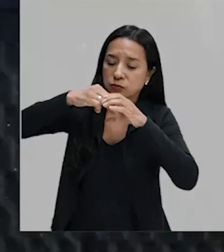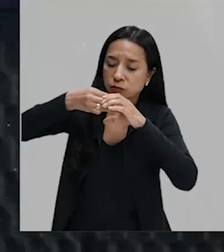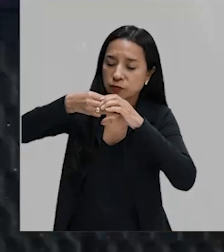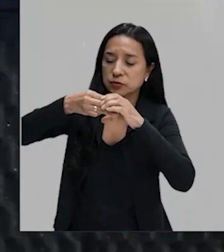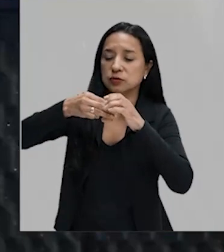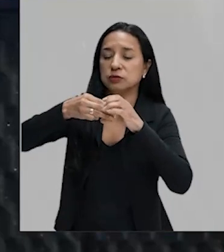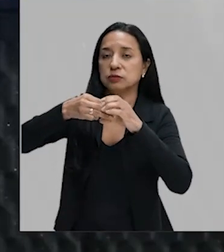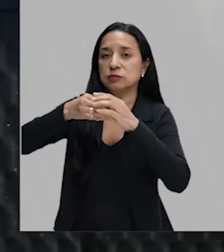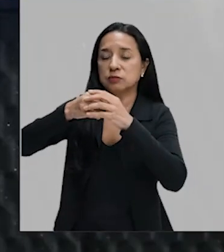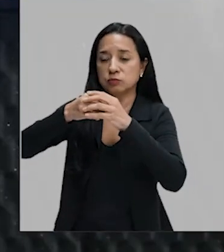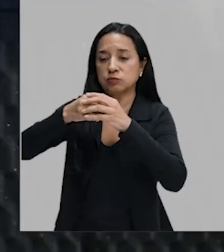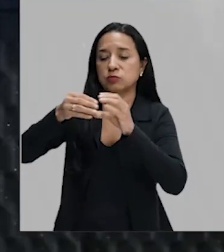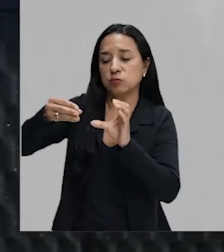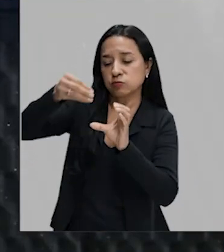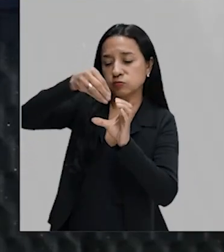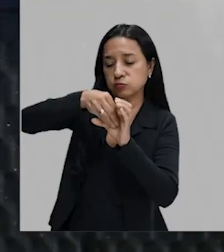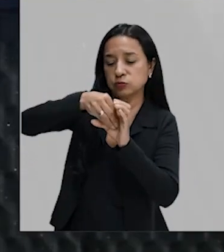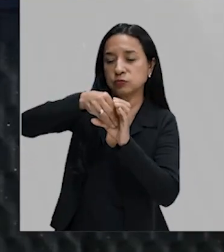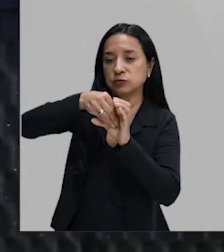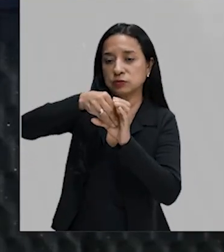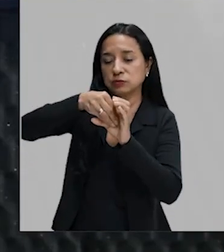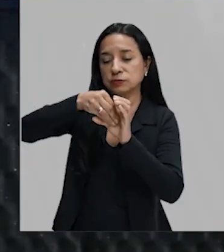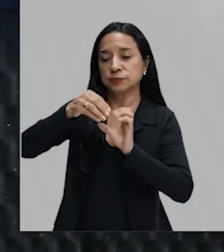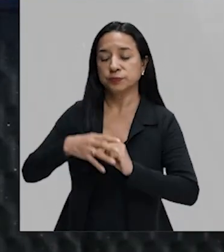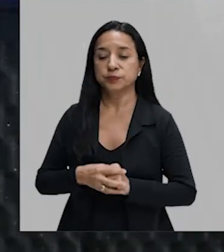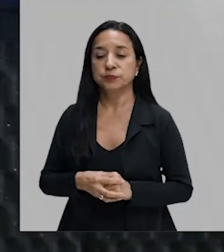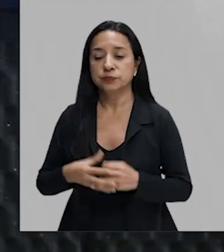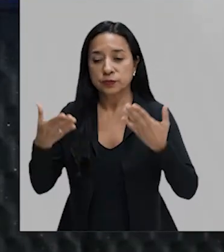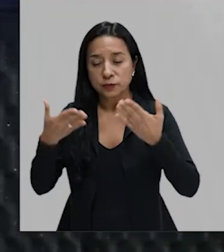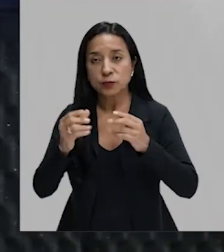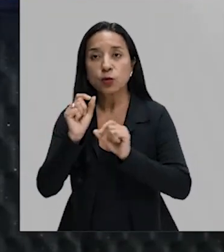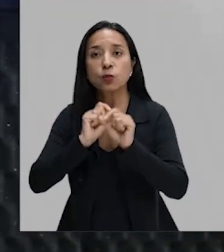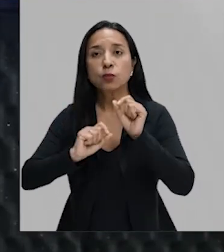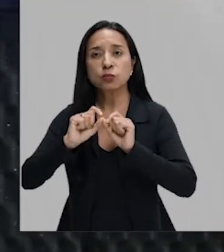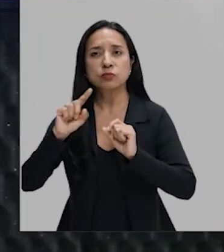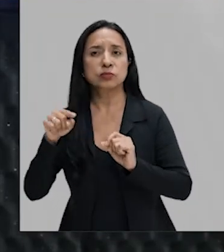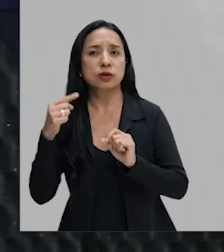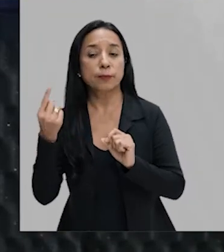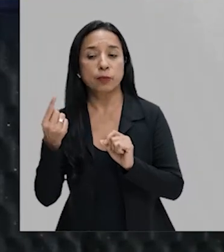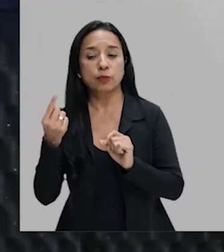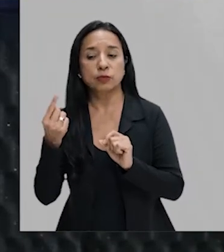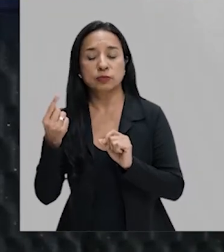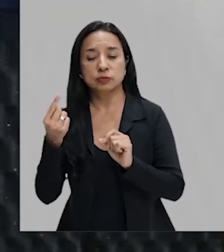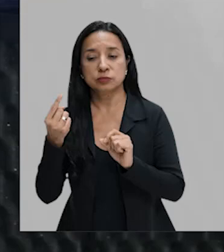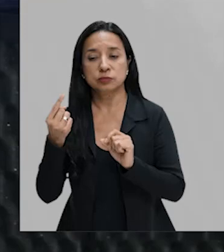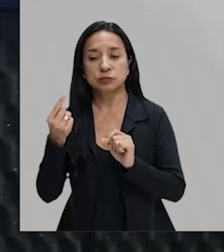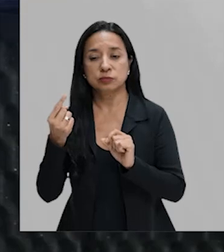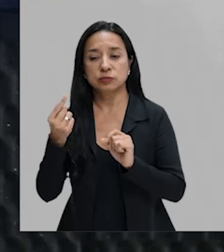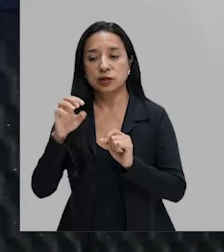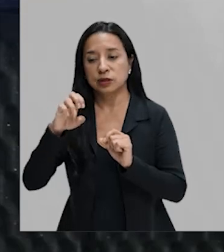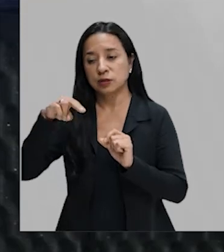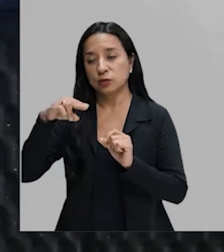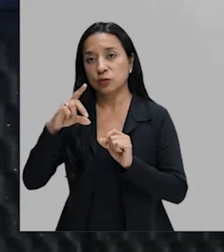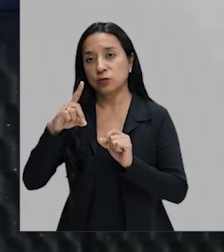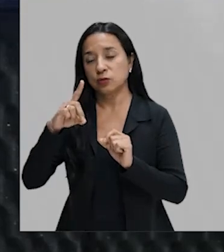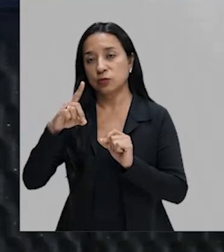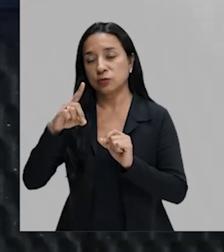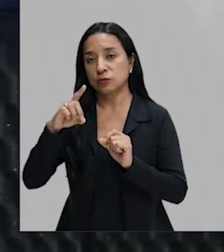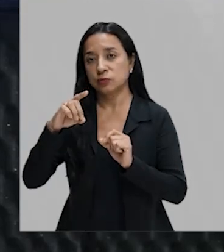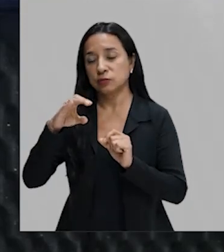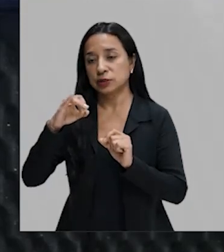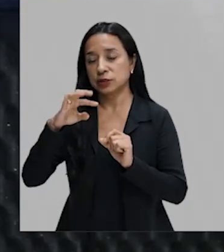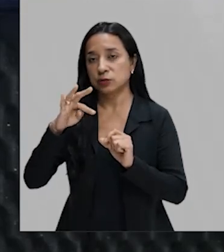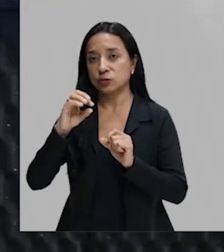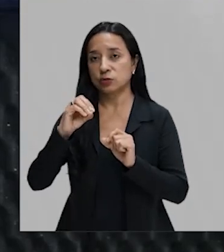transportada para dentro da célula, tá? Agora, o que vem depois do processo de endocitose, que é